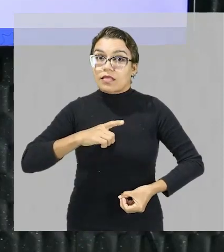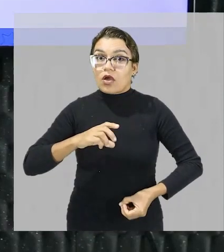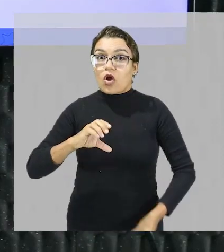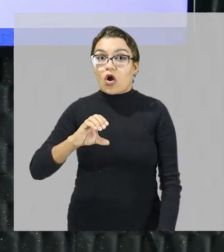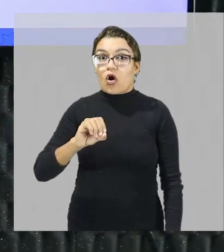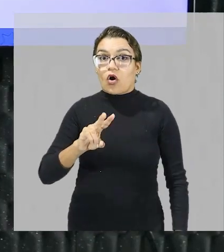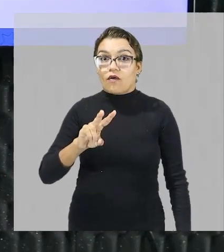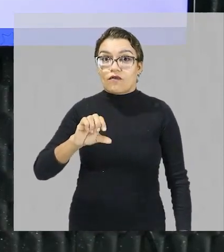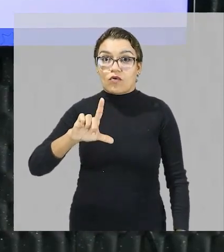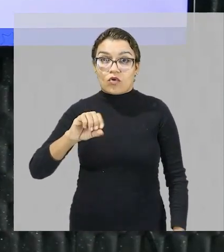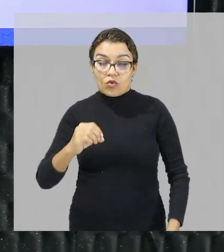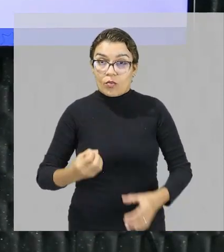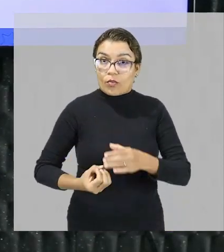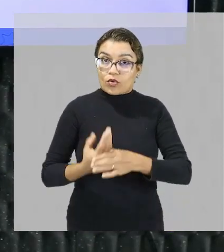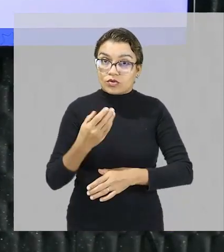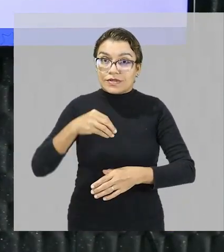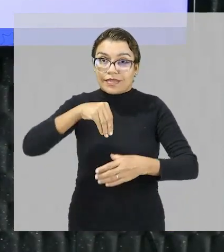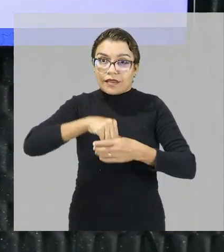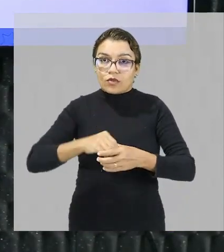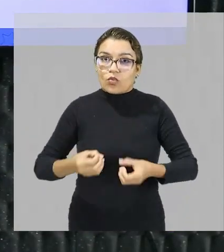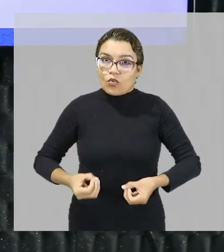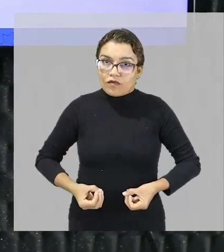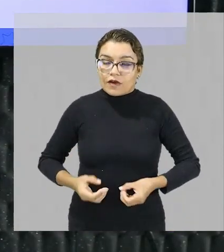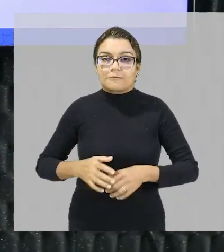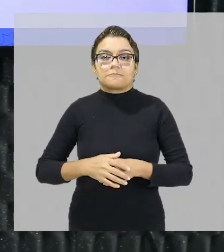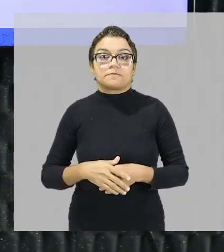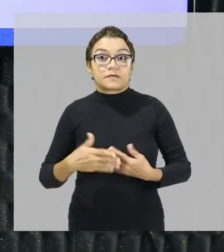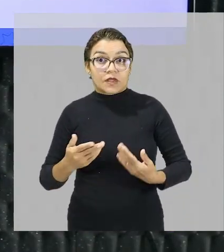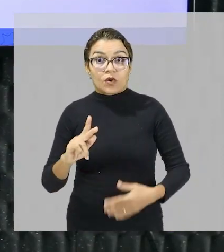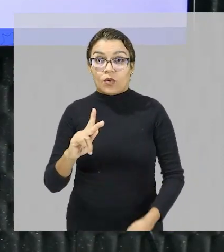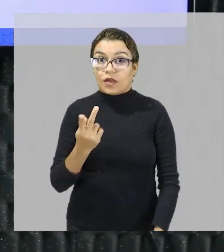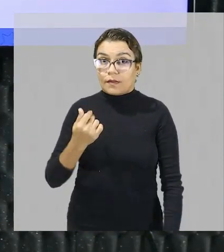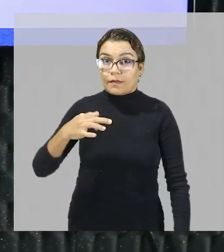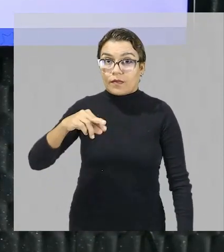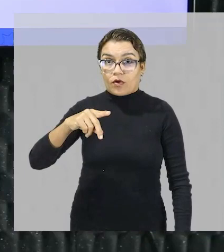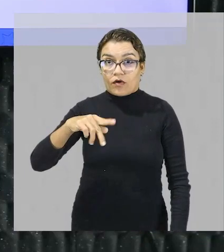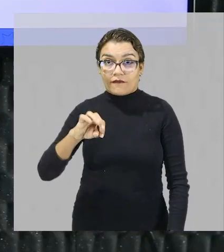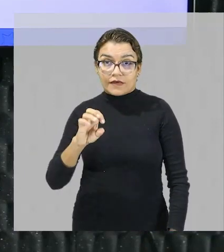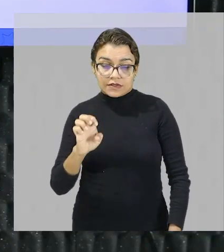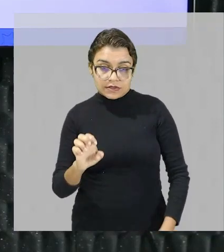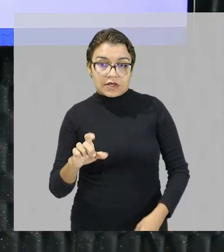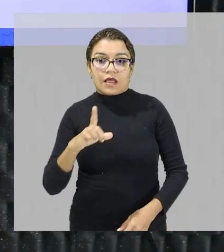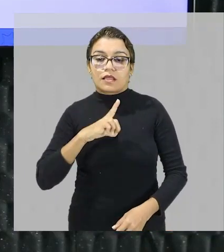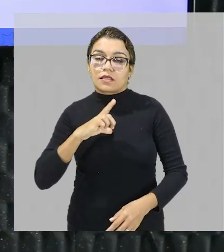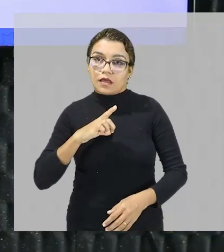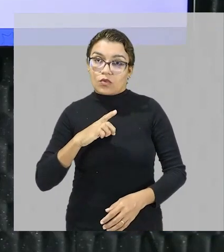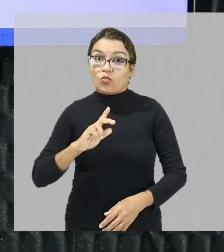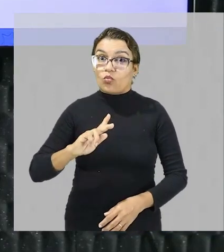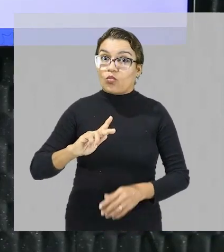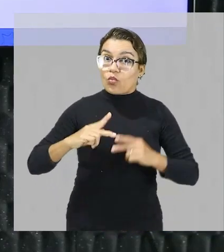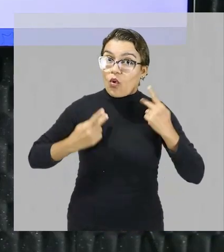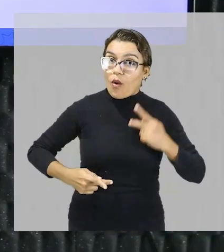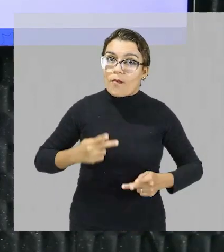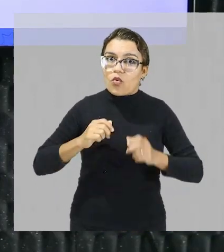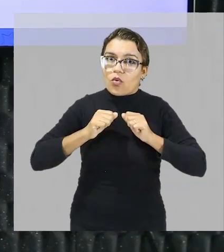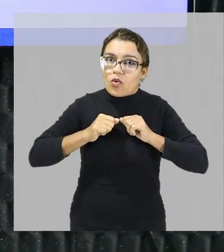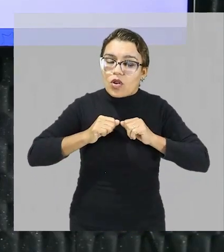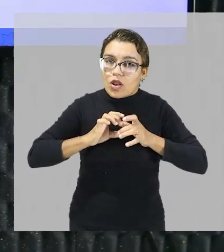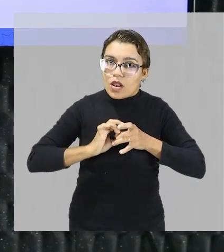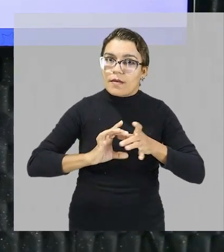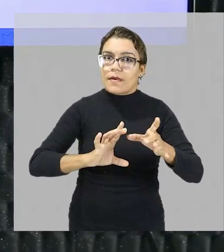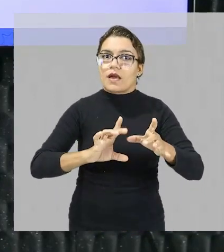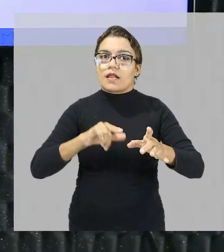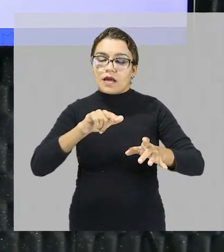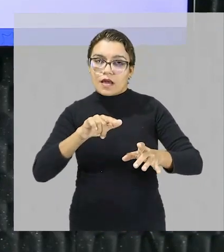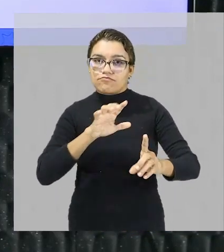sendo produzidos nos ovários. Uma vez que a hipófise libera esse hormônio luteinizante, ele